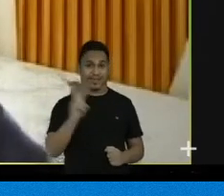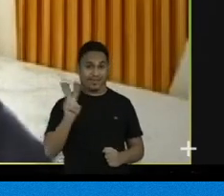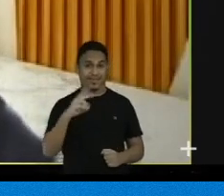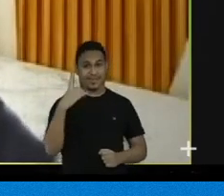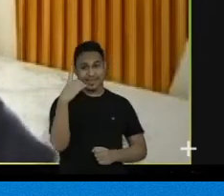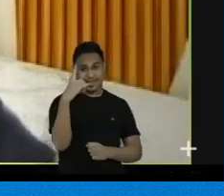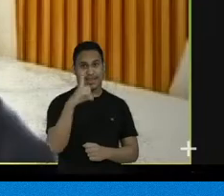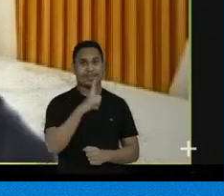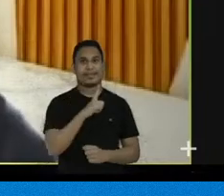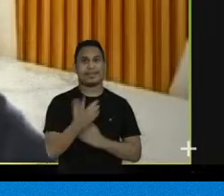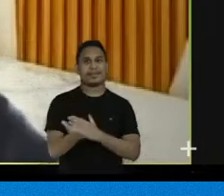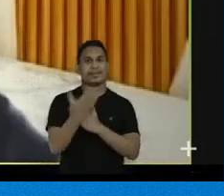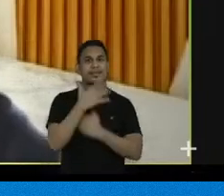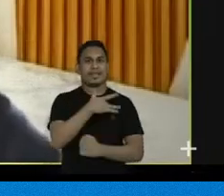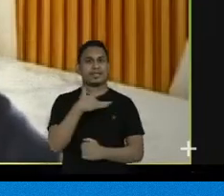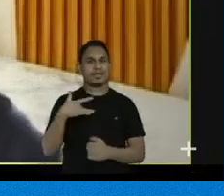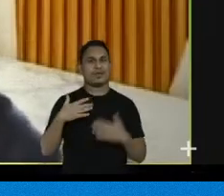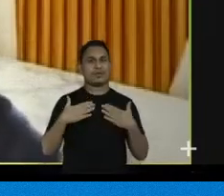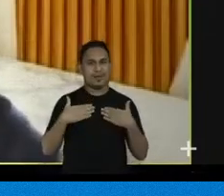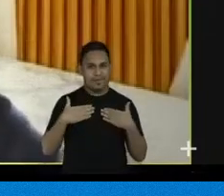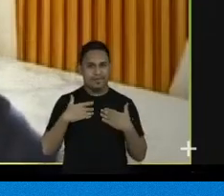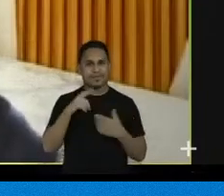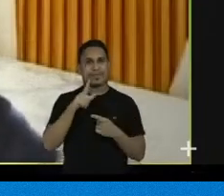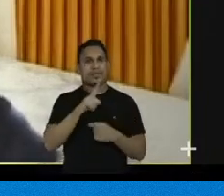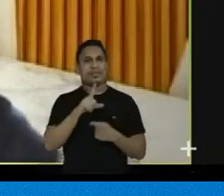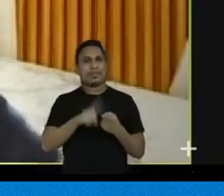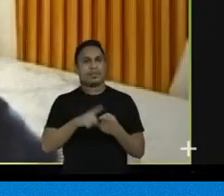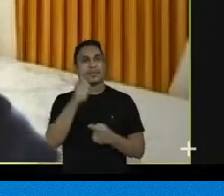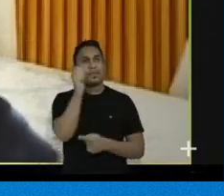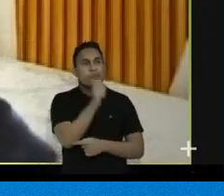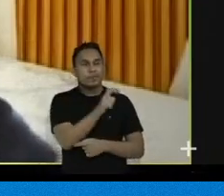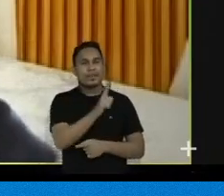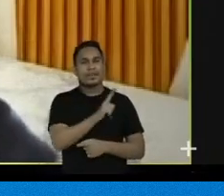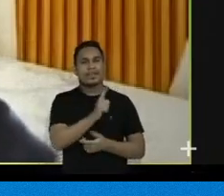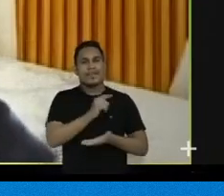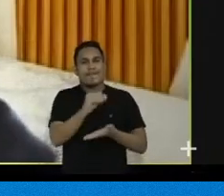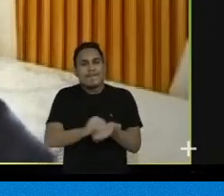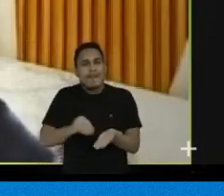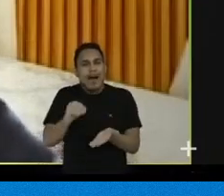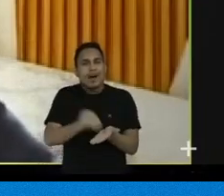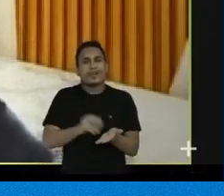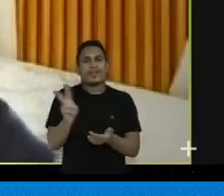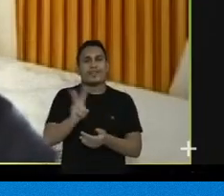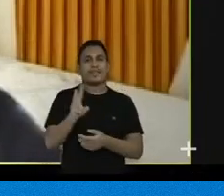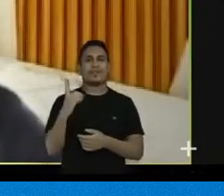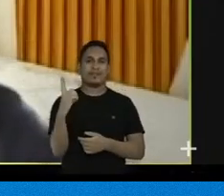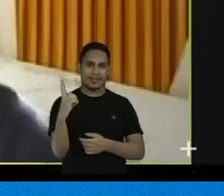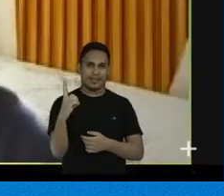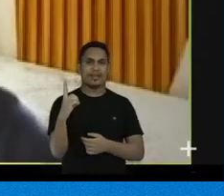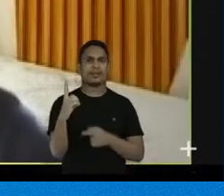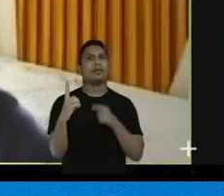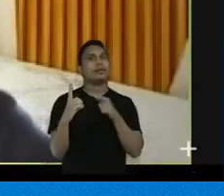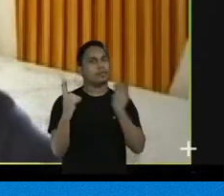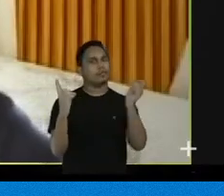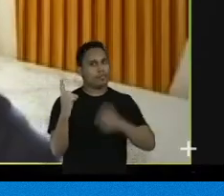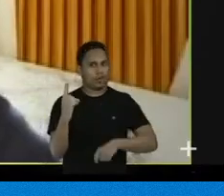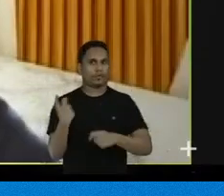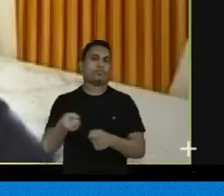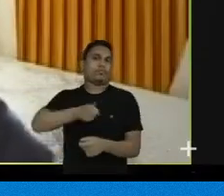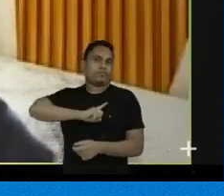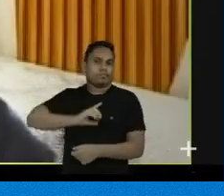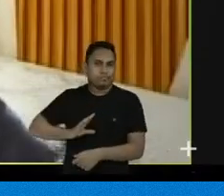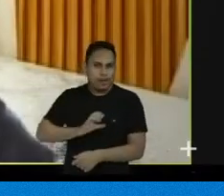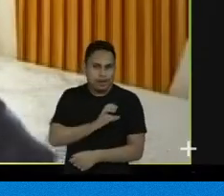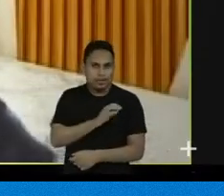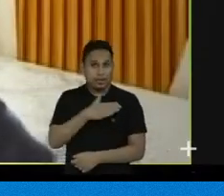mamas, mulheres que têm deficiência de vitamina D também têm risco aumentado de câncer de mama. Então, a gente vai estar falando num